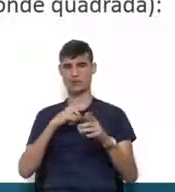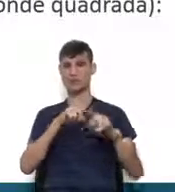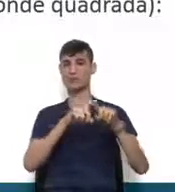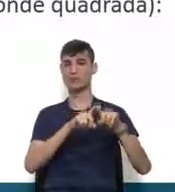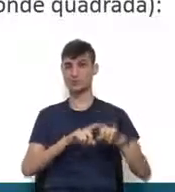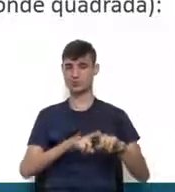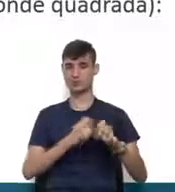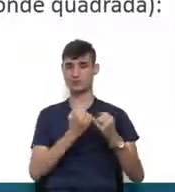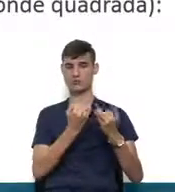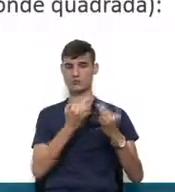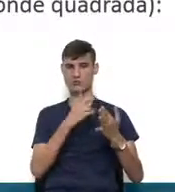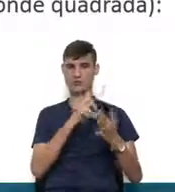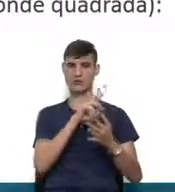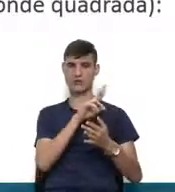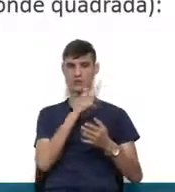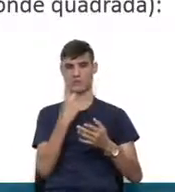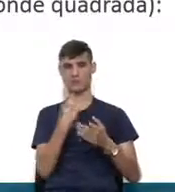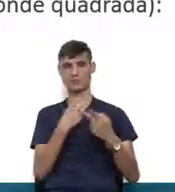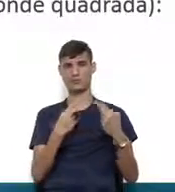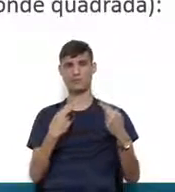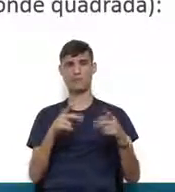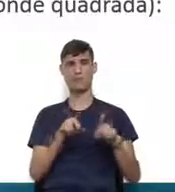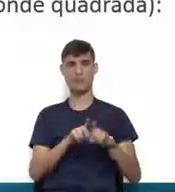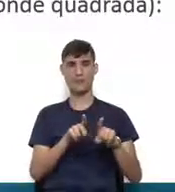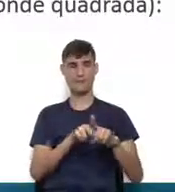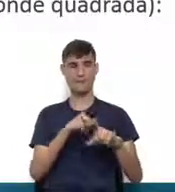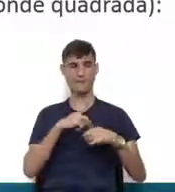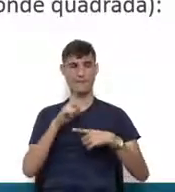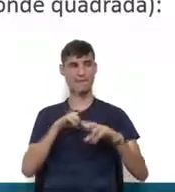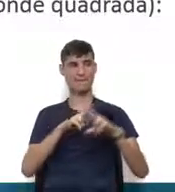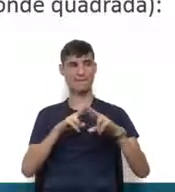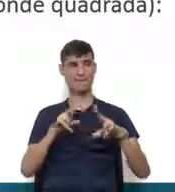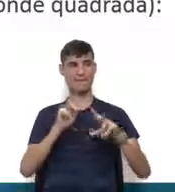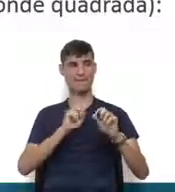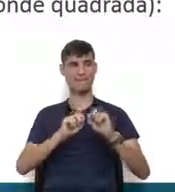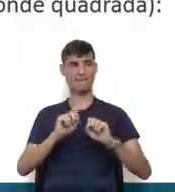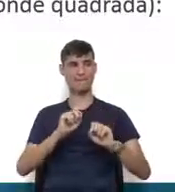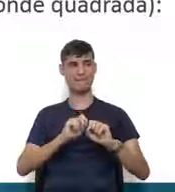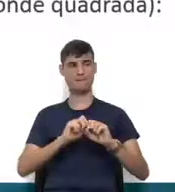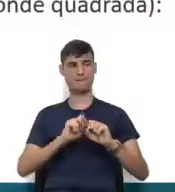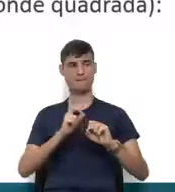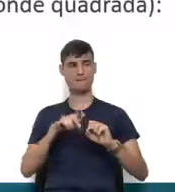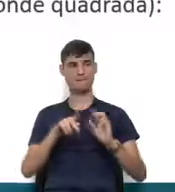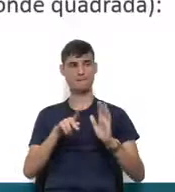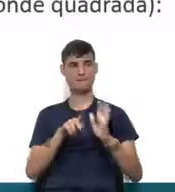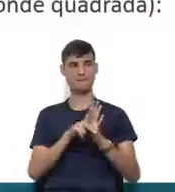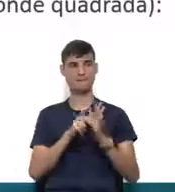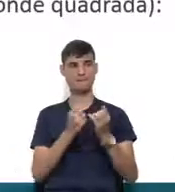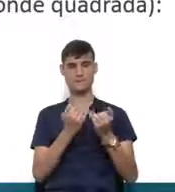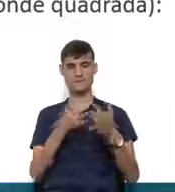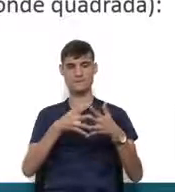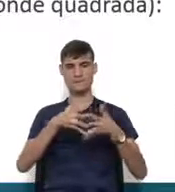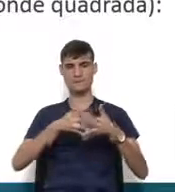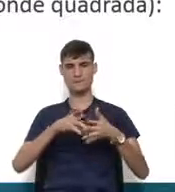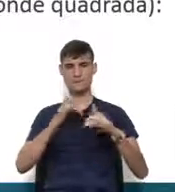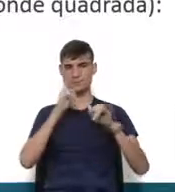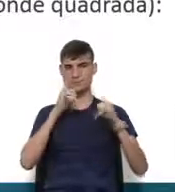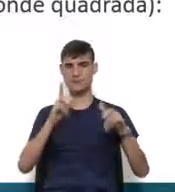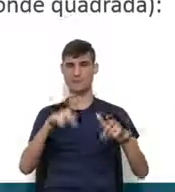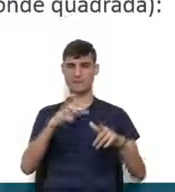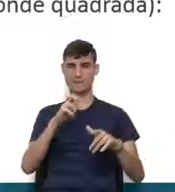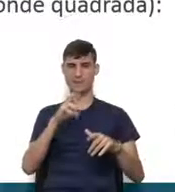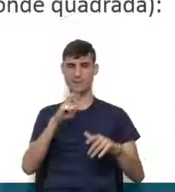por essas derivadas e por essa função, e isso vai ser igual a essa função eletromotriz, que é uma função